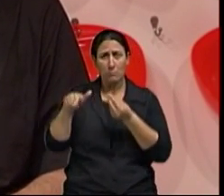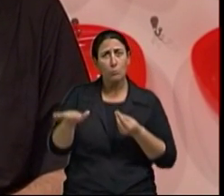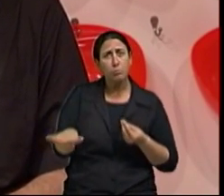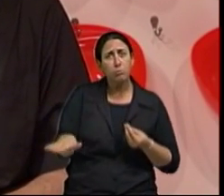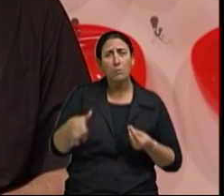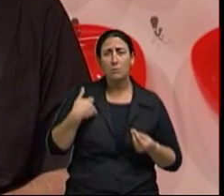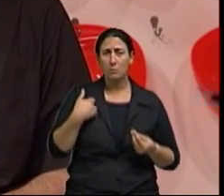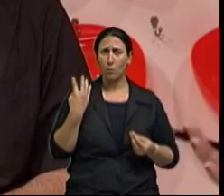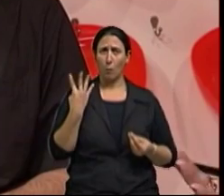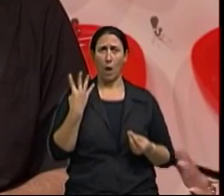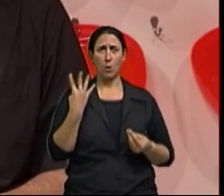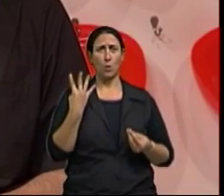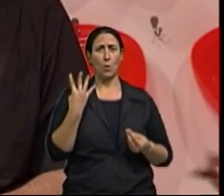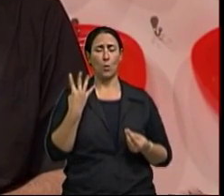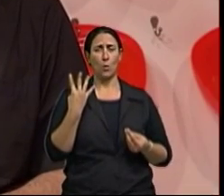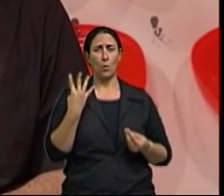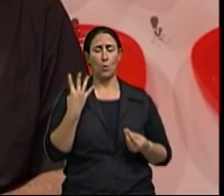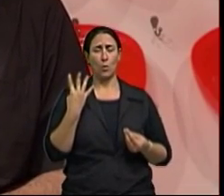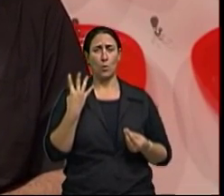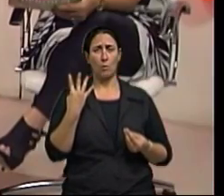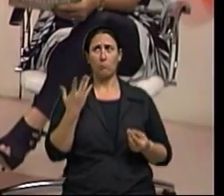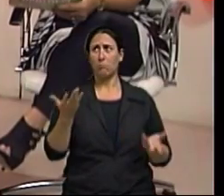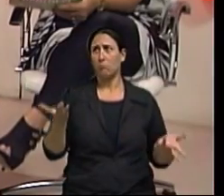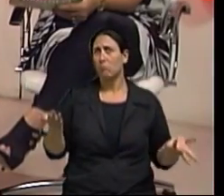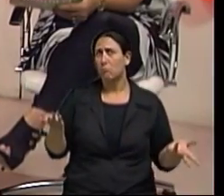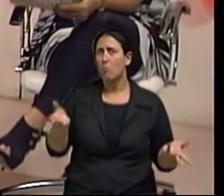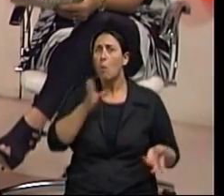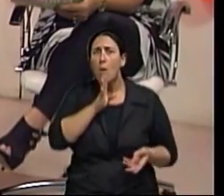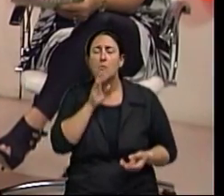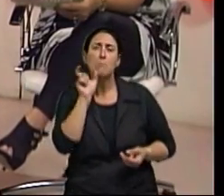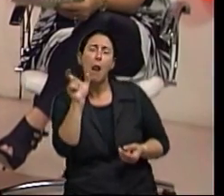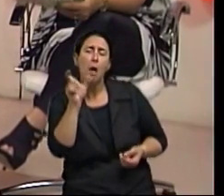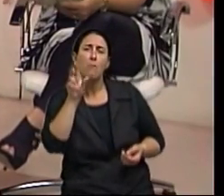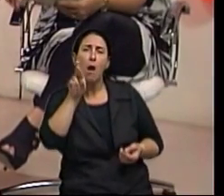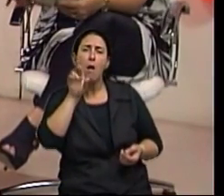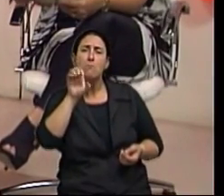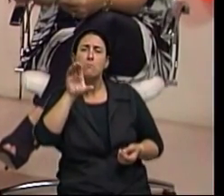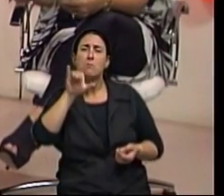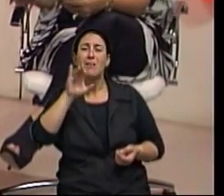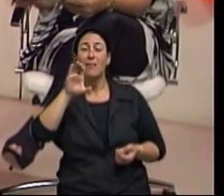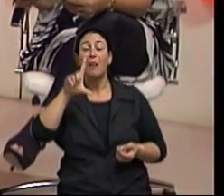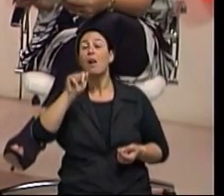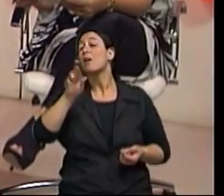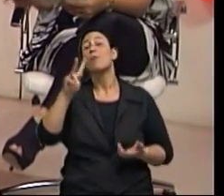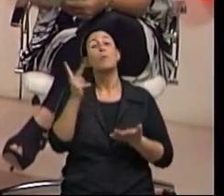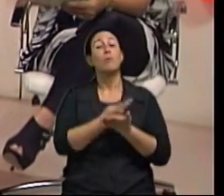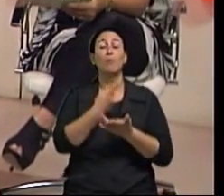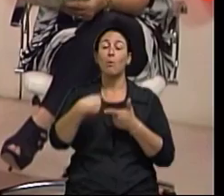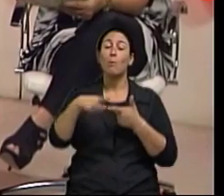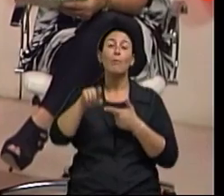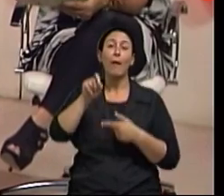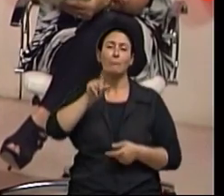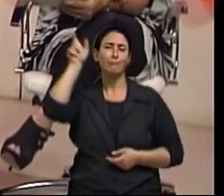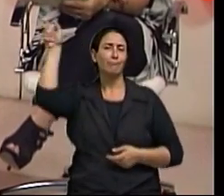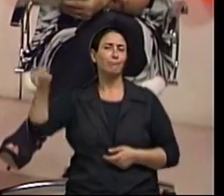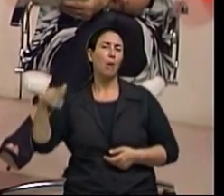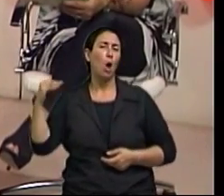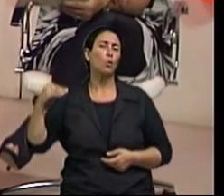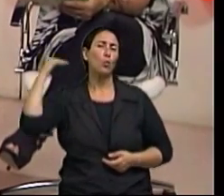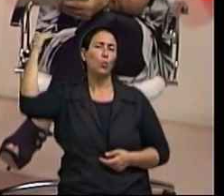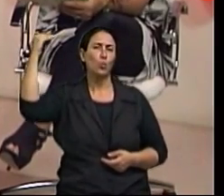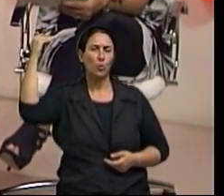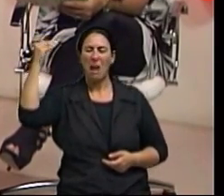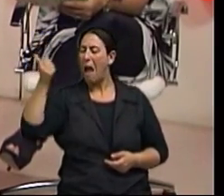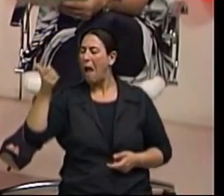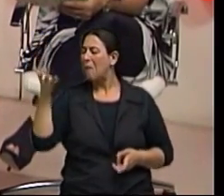que ele era tem um fazer vocabulário isso. Que jamais a gente tinha imaginado uma criança de 4 anos. Mas o problema são os adultos, né? Claro. Hoje. Os adultos é que continuam